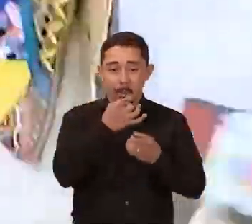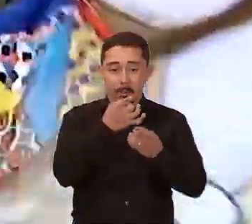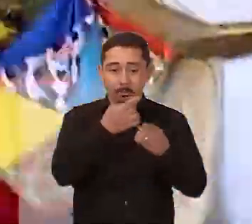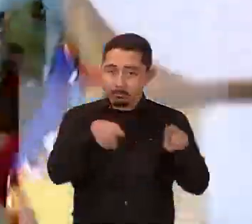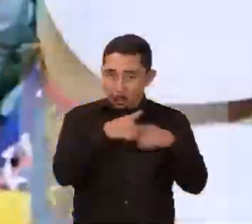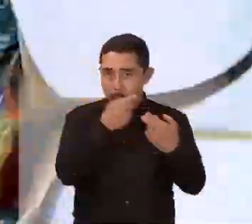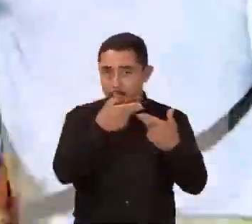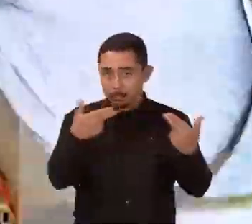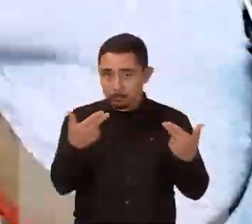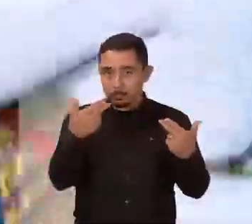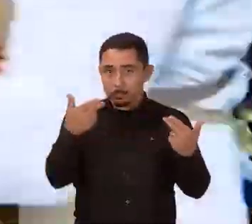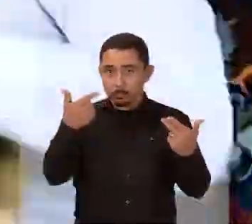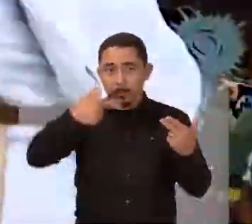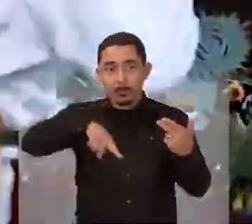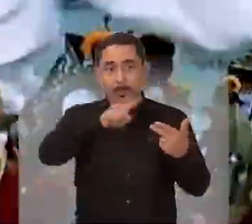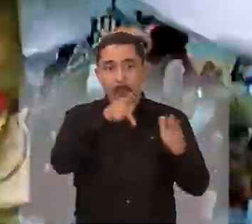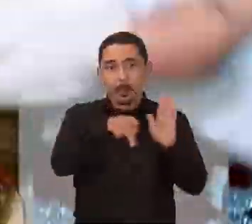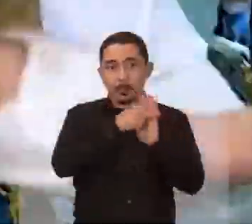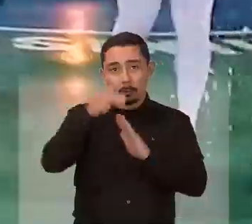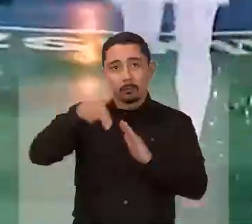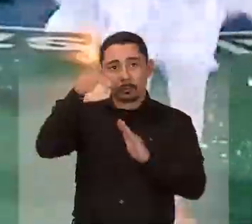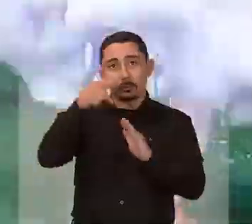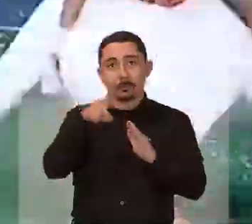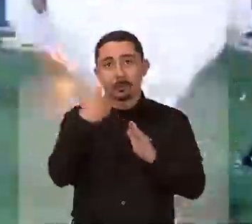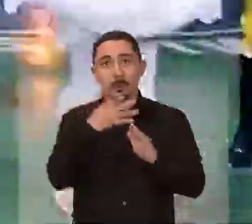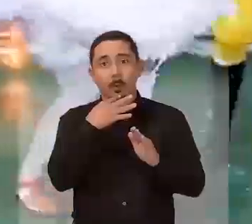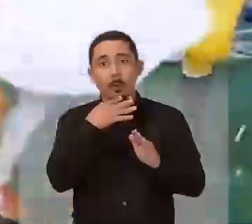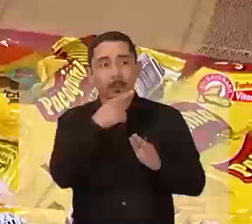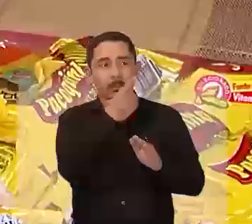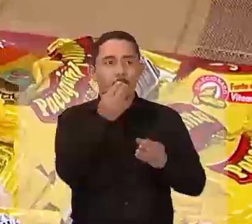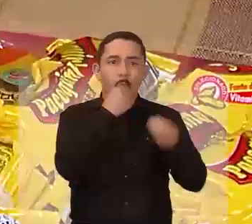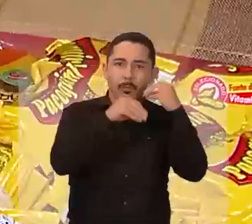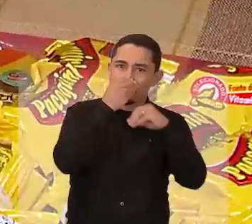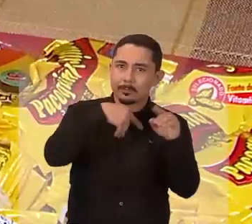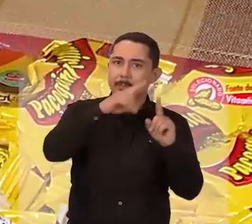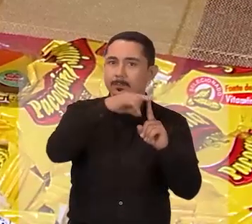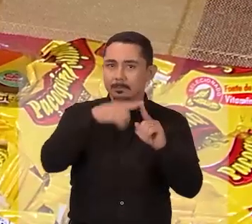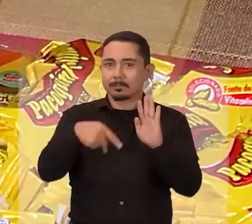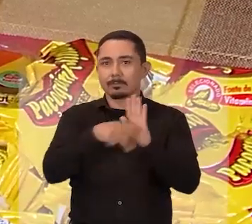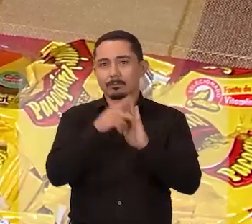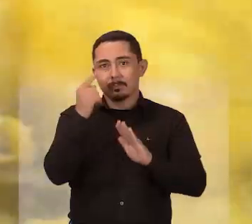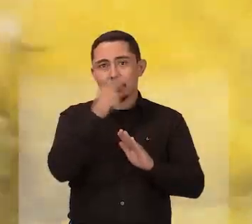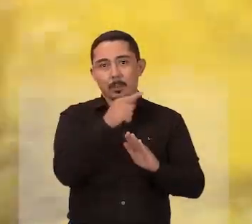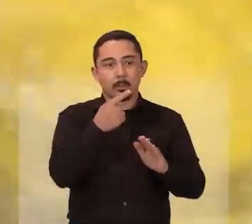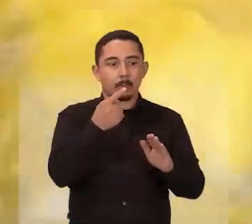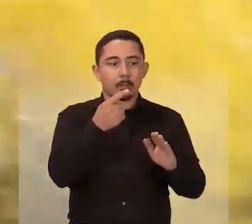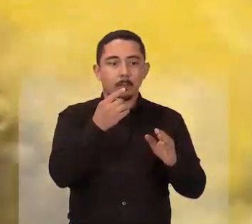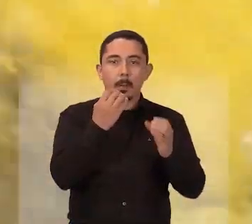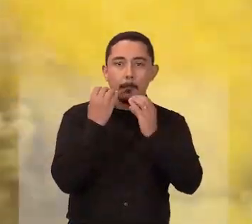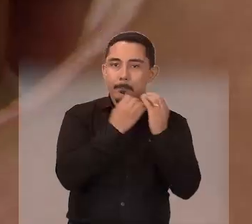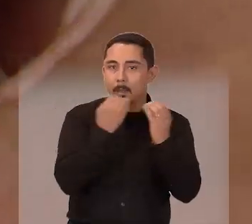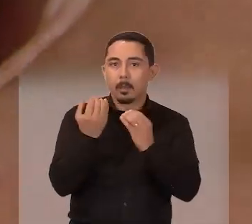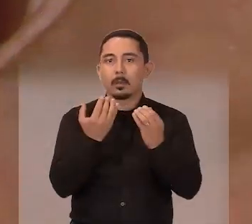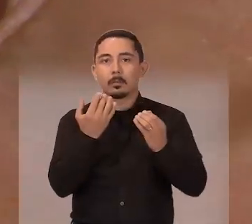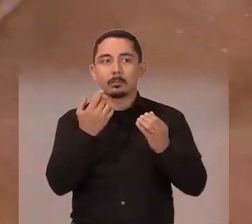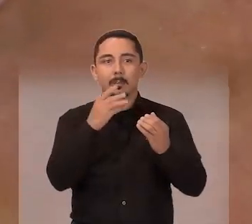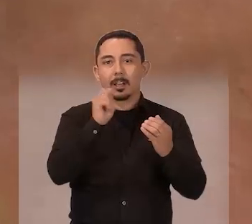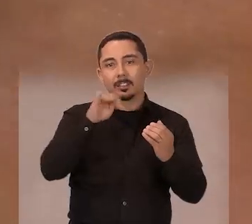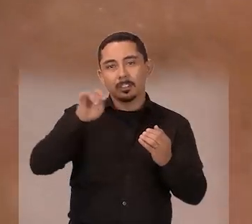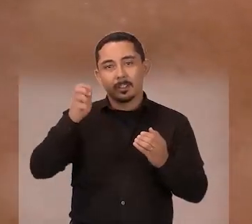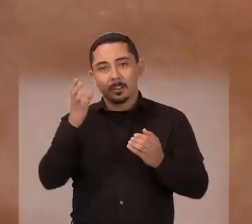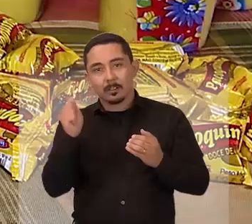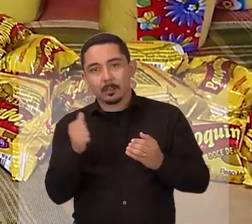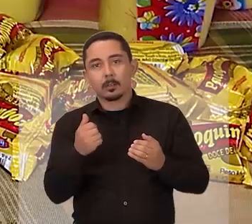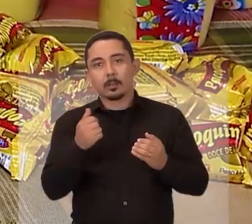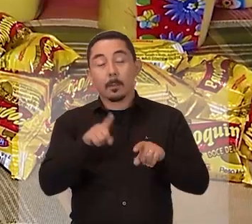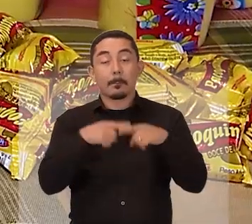Além da música, nessa atração nordestina, não podemos esquecer das comidas típicas, que vão do milho à canjica.